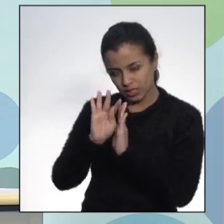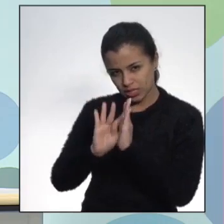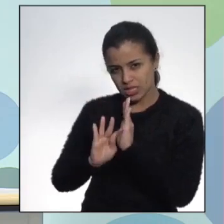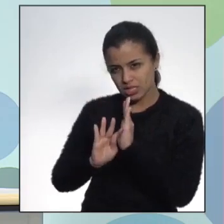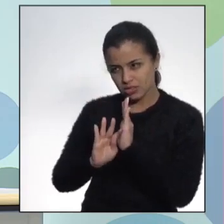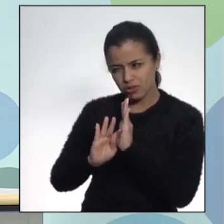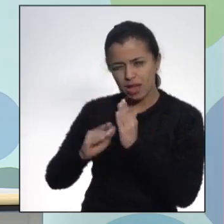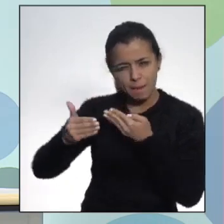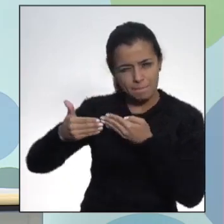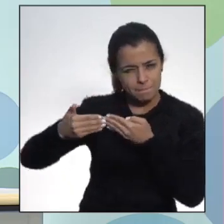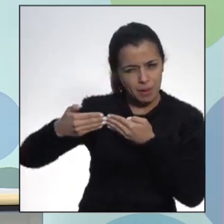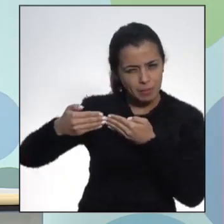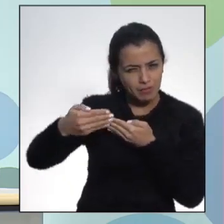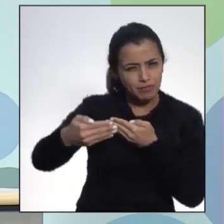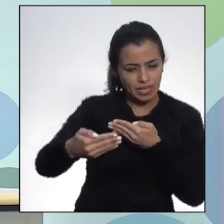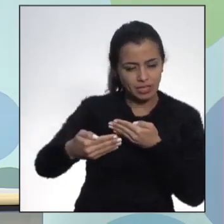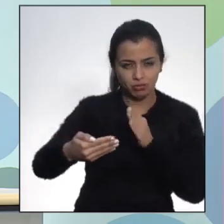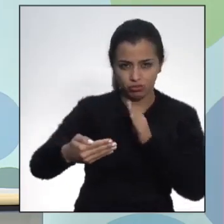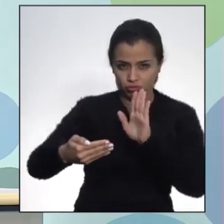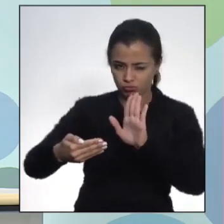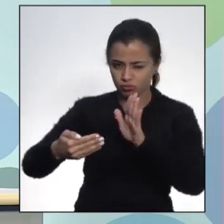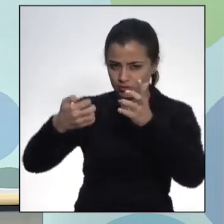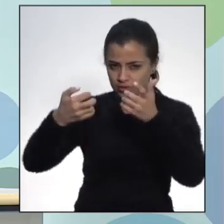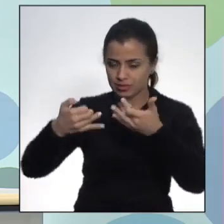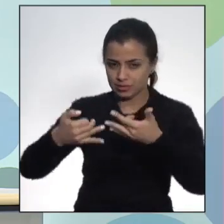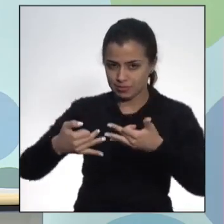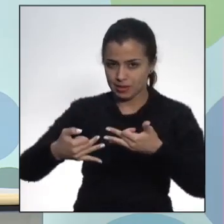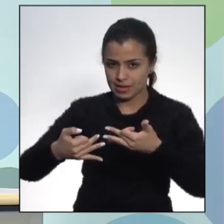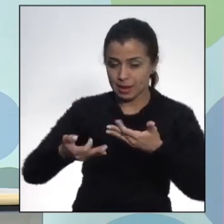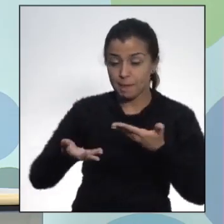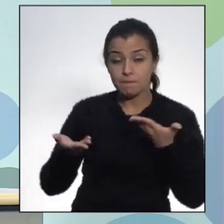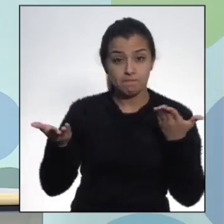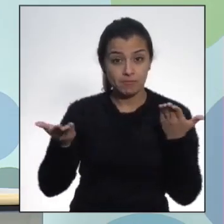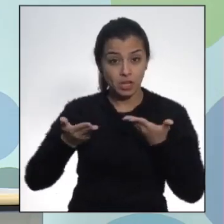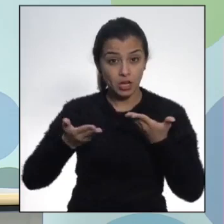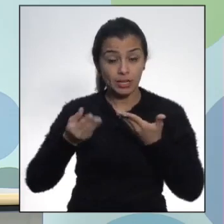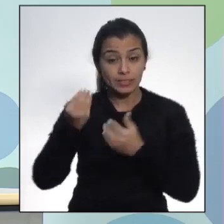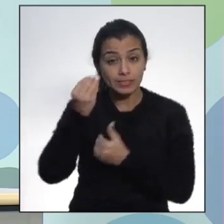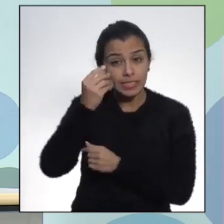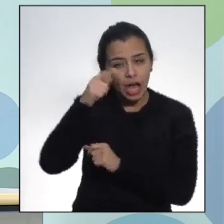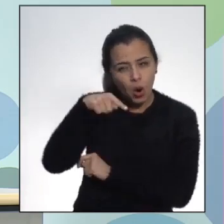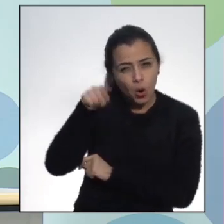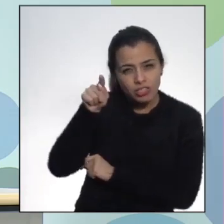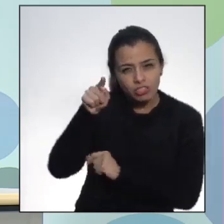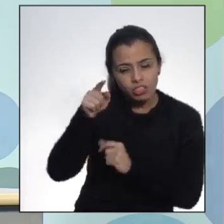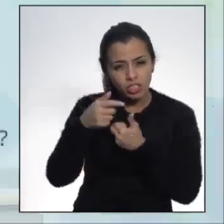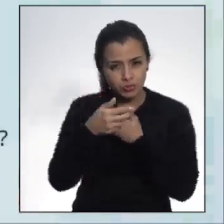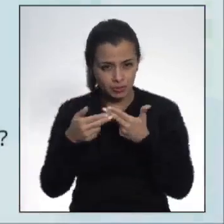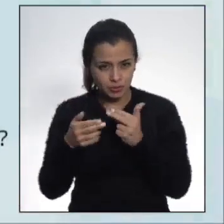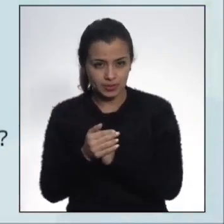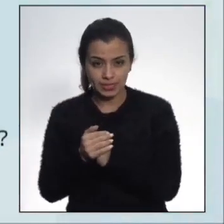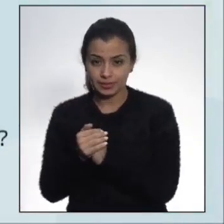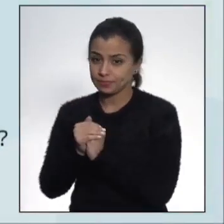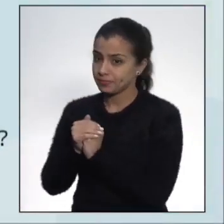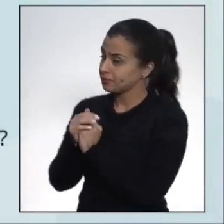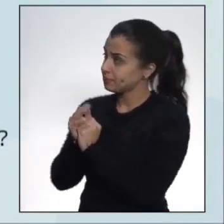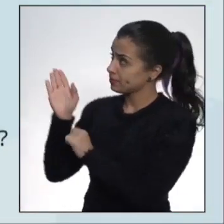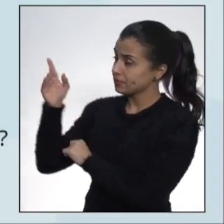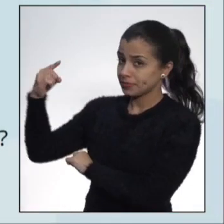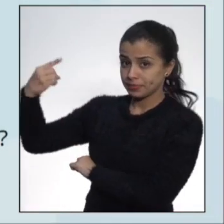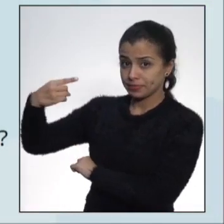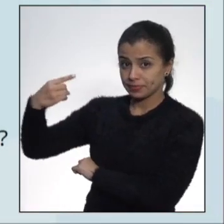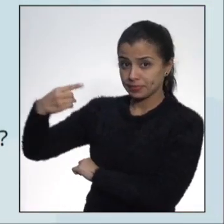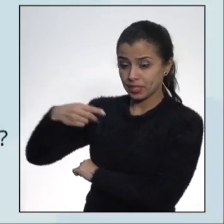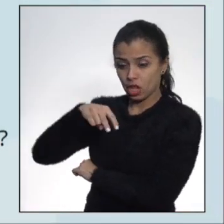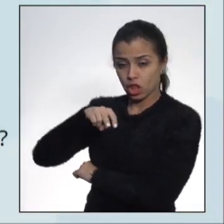para frente, né, para não adiantar as coisas, né? Vamos tentar corrigir as questões. Pergunta 1, você sabe o que é um noviço? Noviço é um